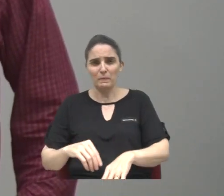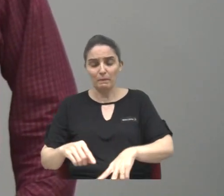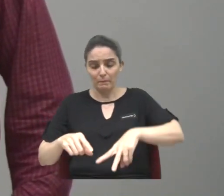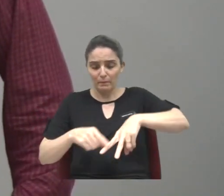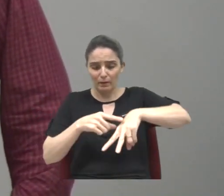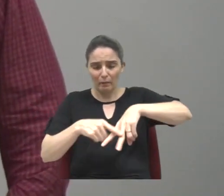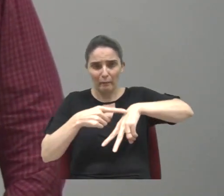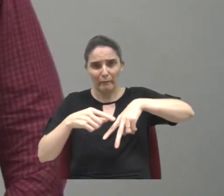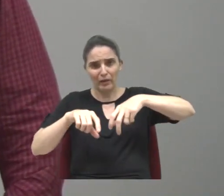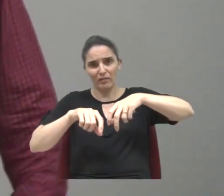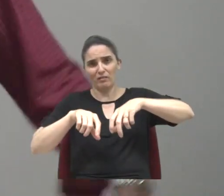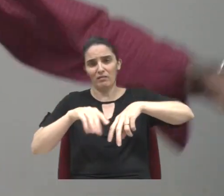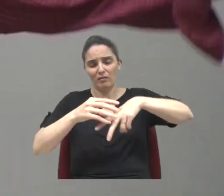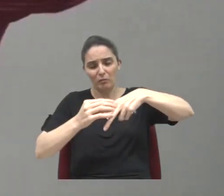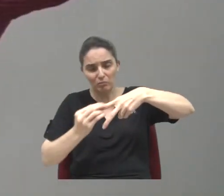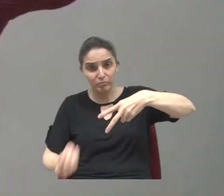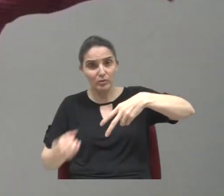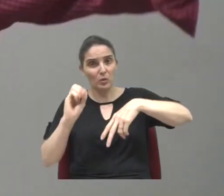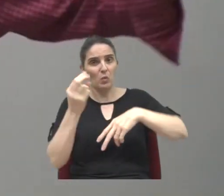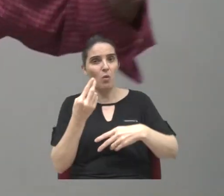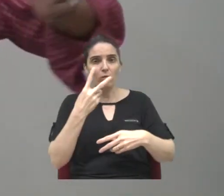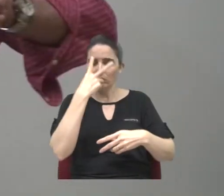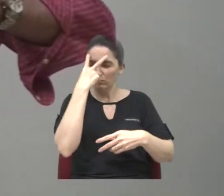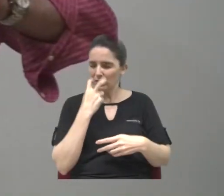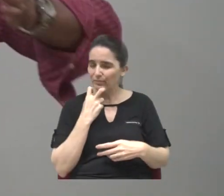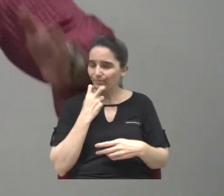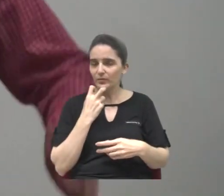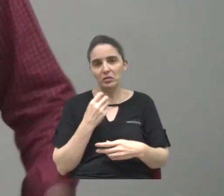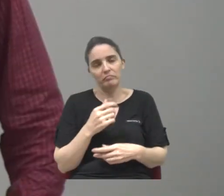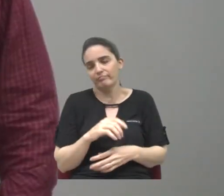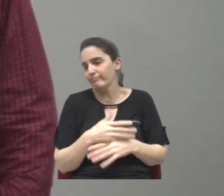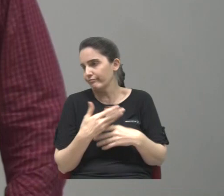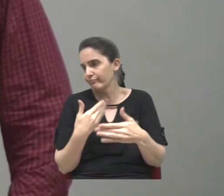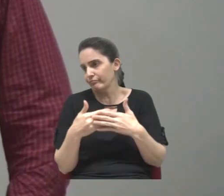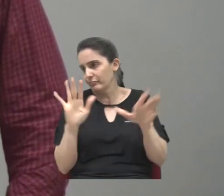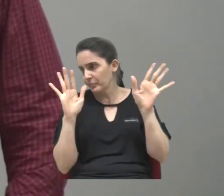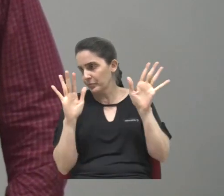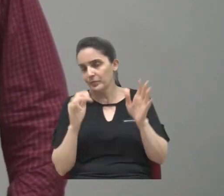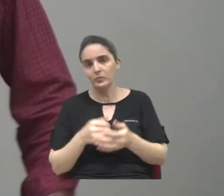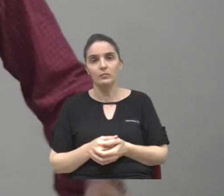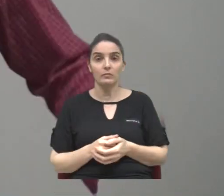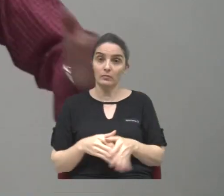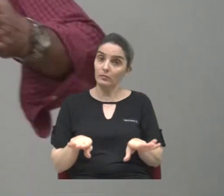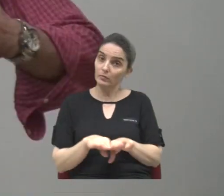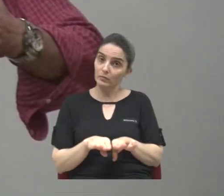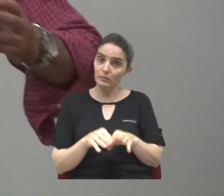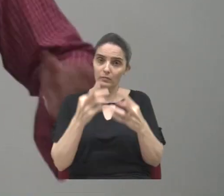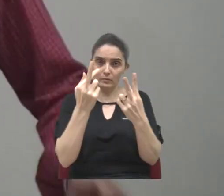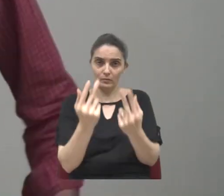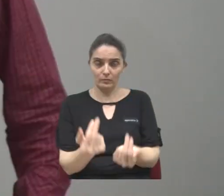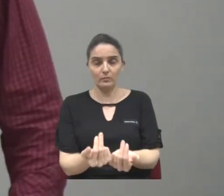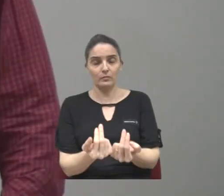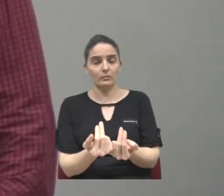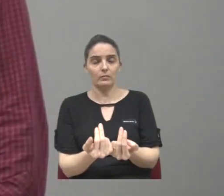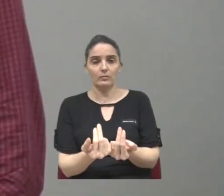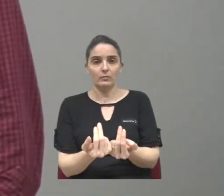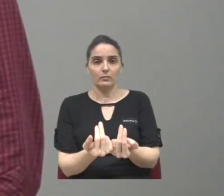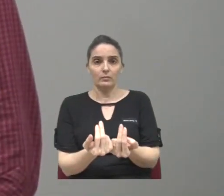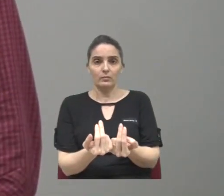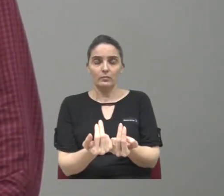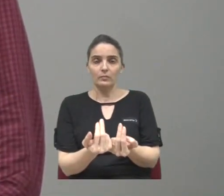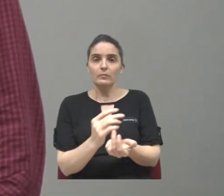e cego, aí não adianta. Então, do mesmo jeito, como tem uma crescente, e muitas vezes,